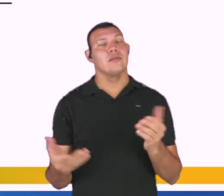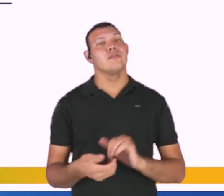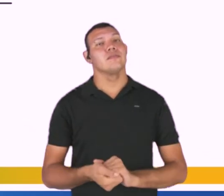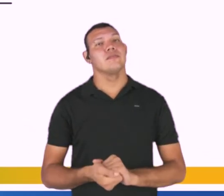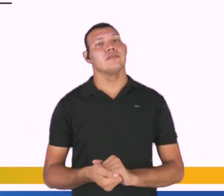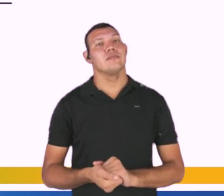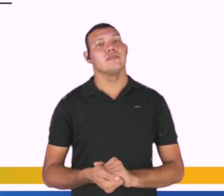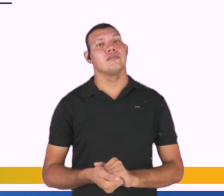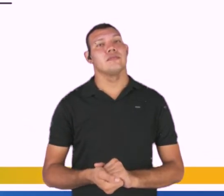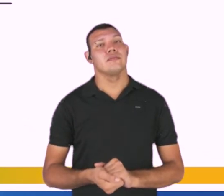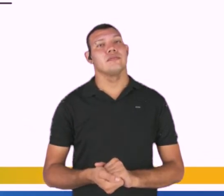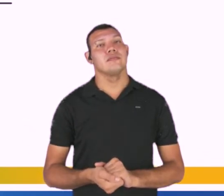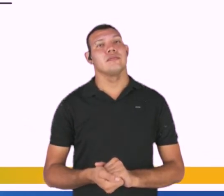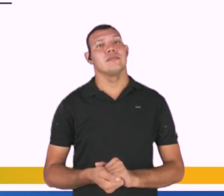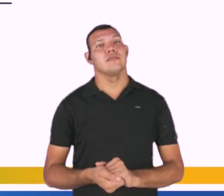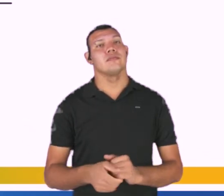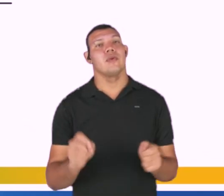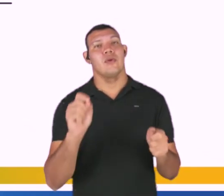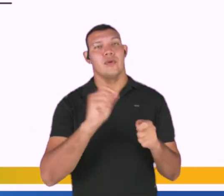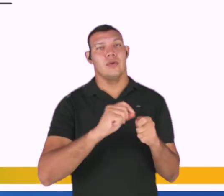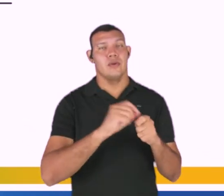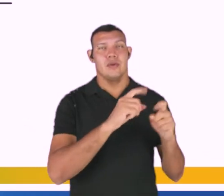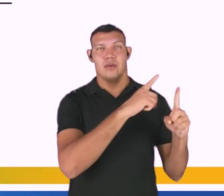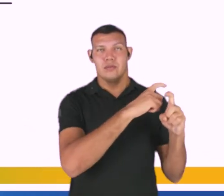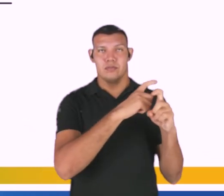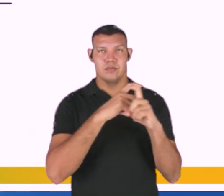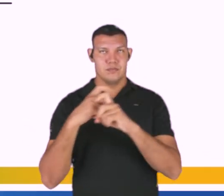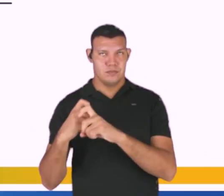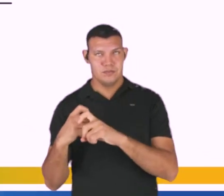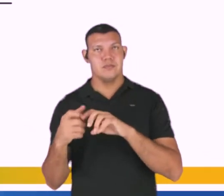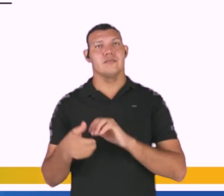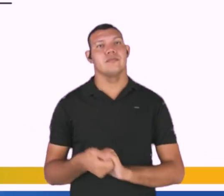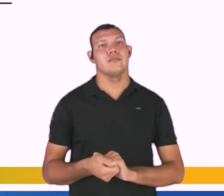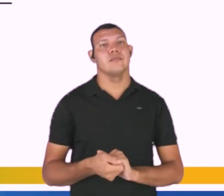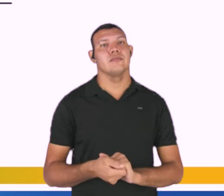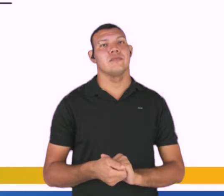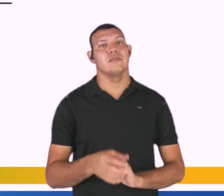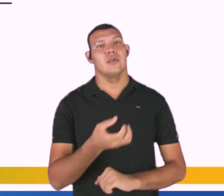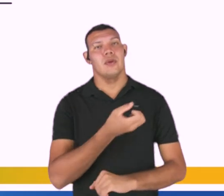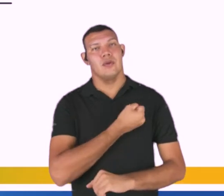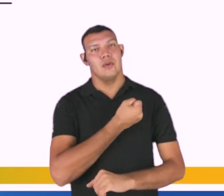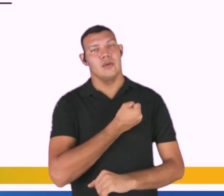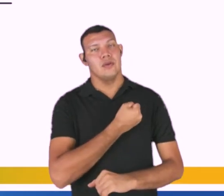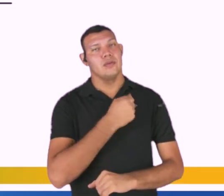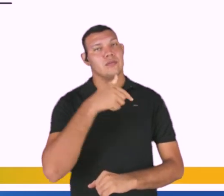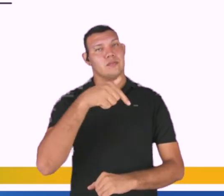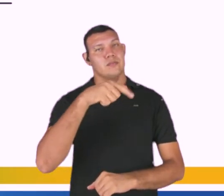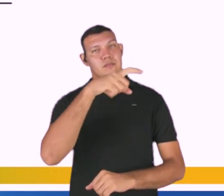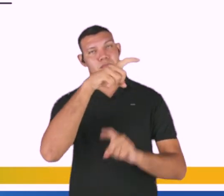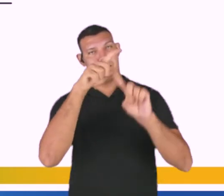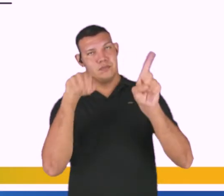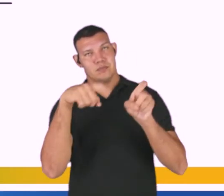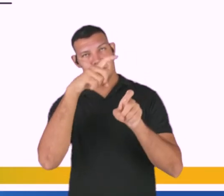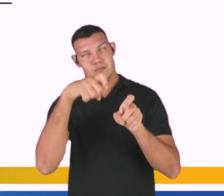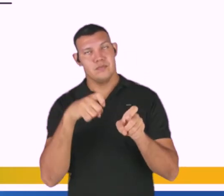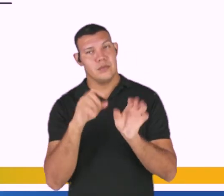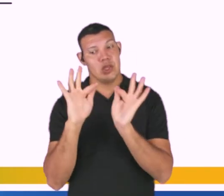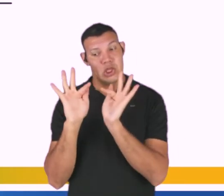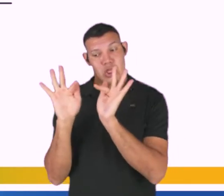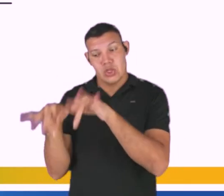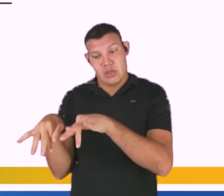né a construir um polinômio que é o quociente tdx e o final